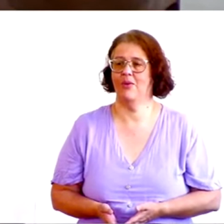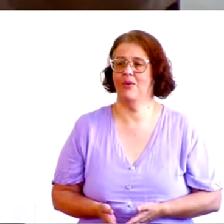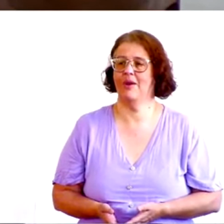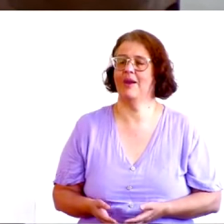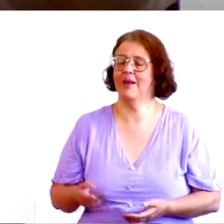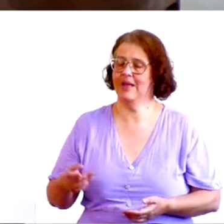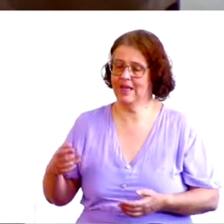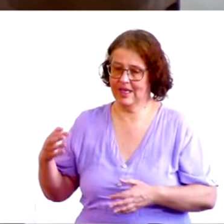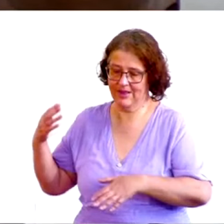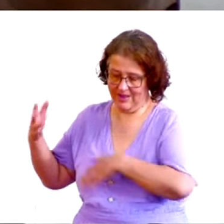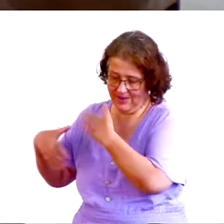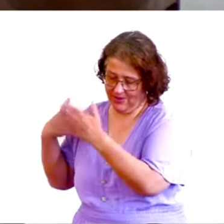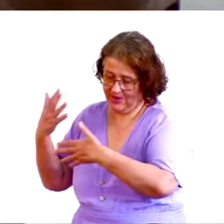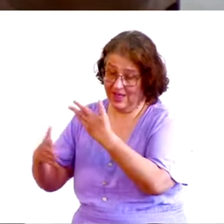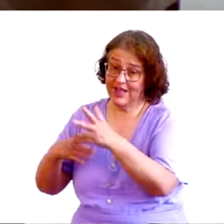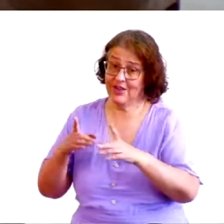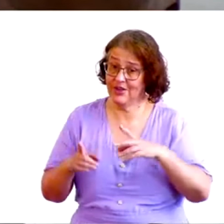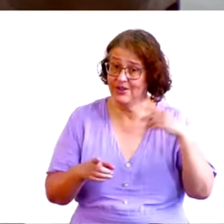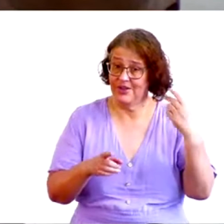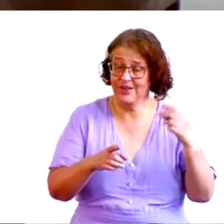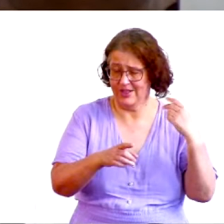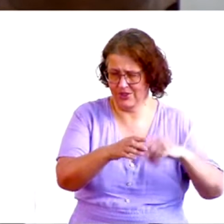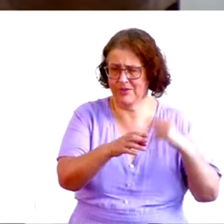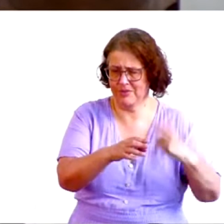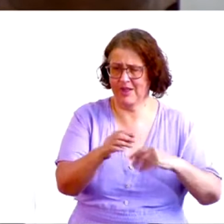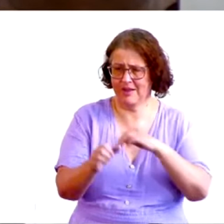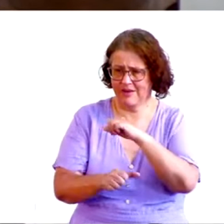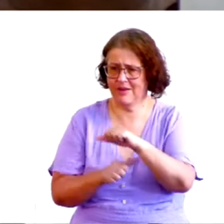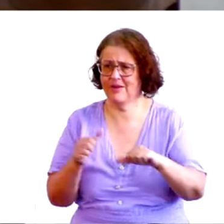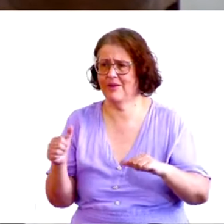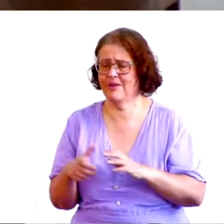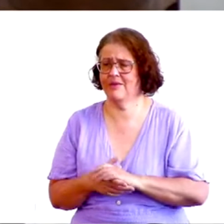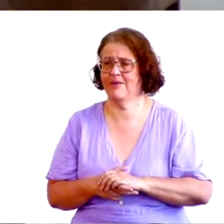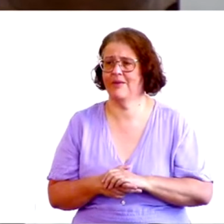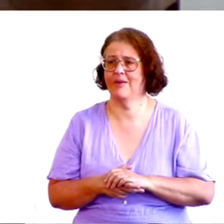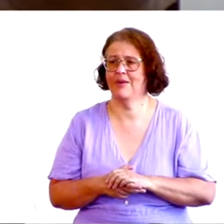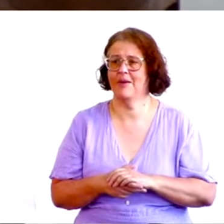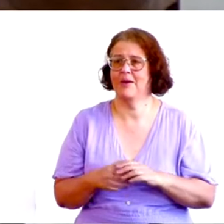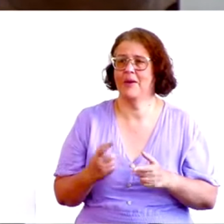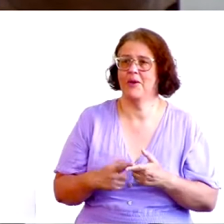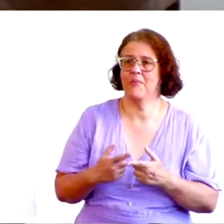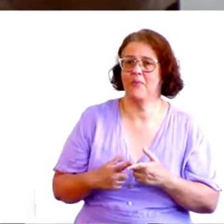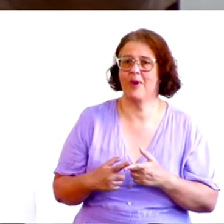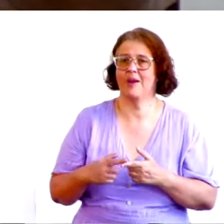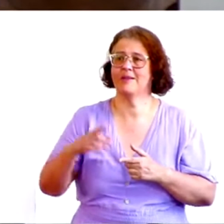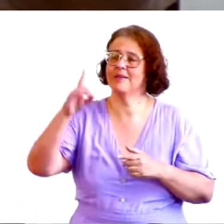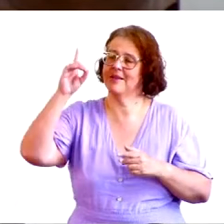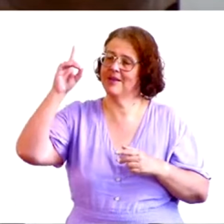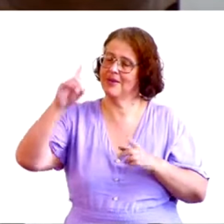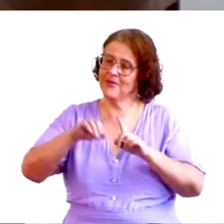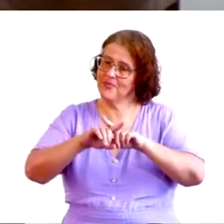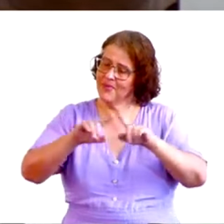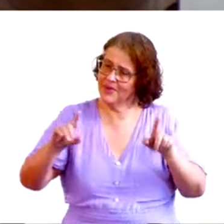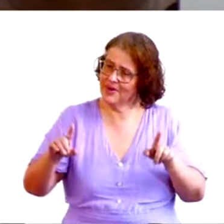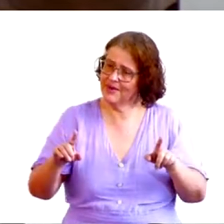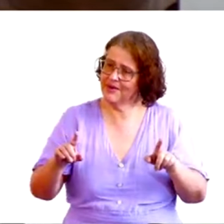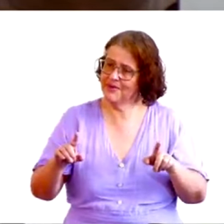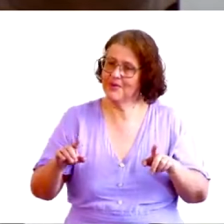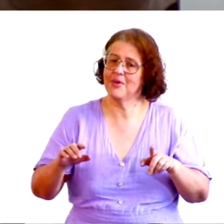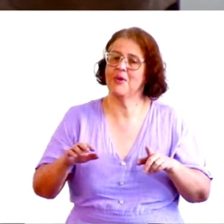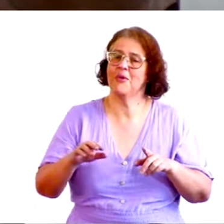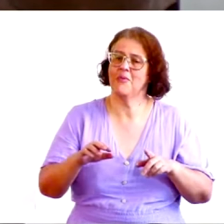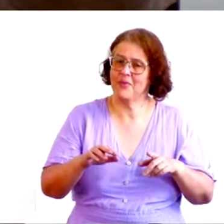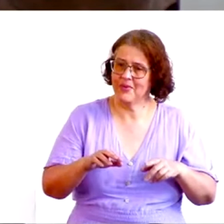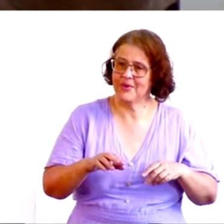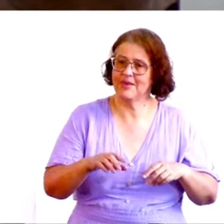passaram por essa disciplina altamente destrutiva Mas mesmo para eles mesmo para aqueles que viviam naquele